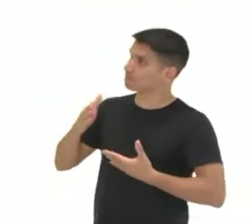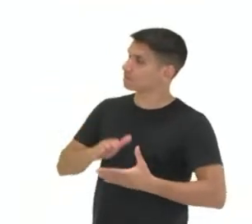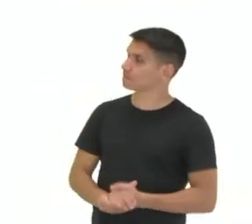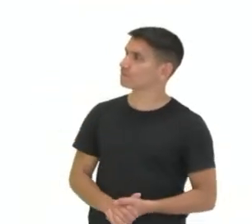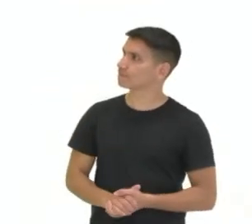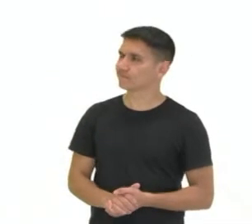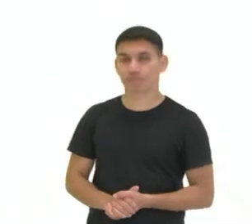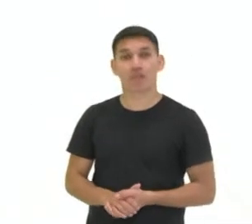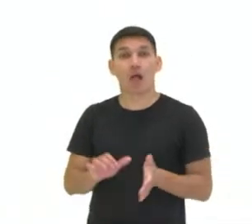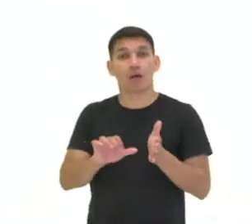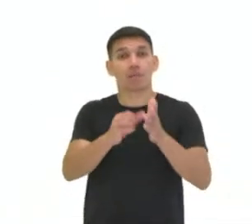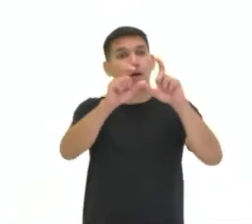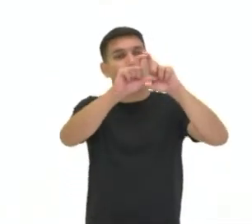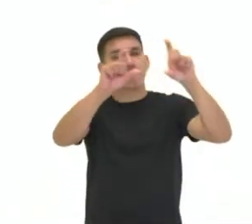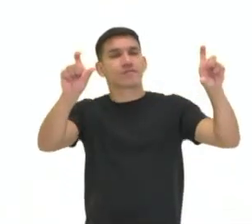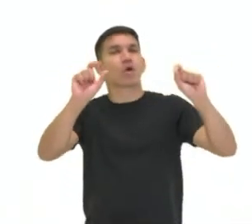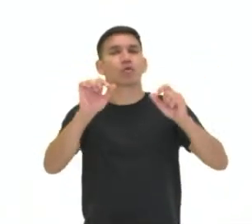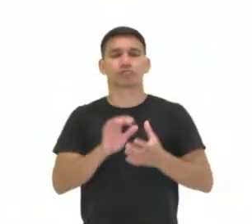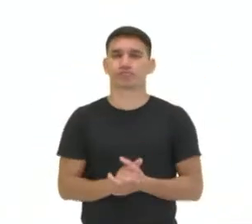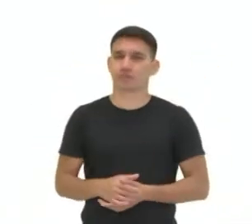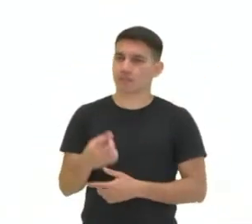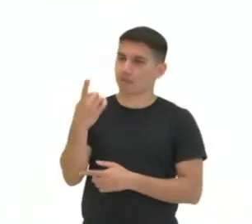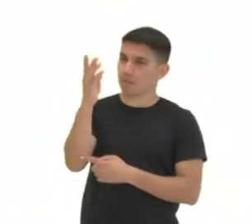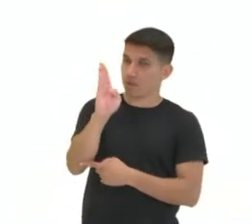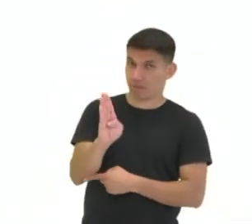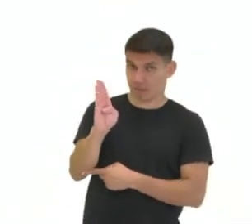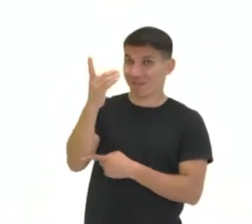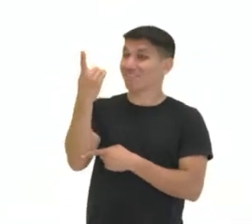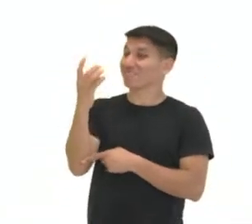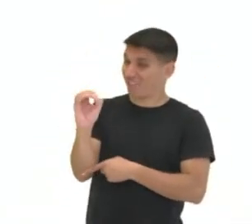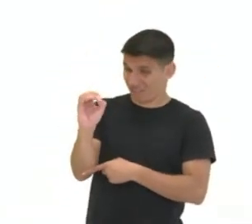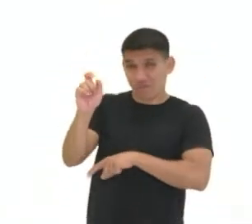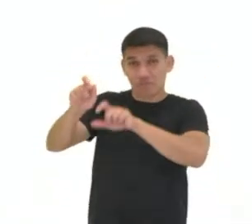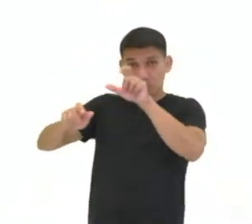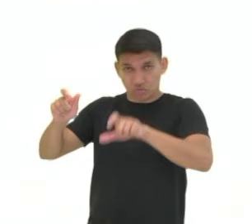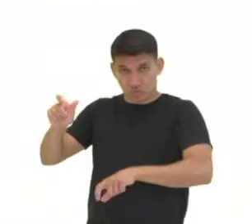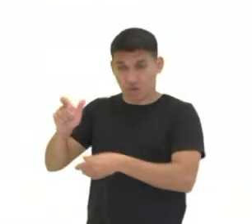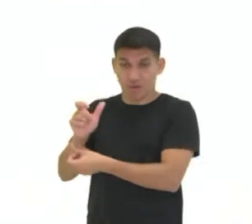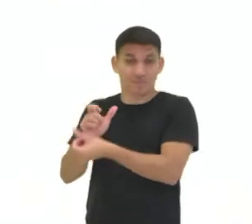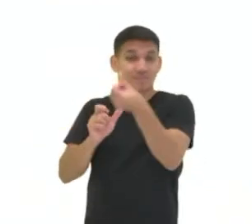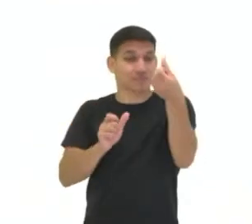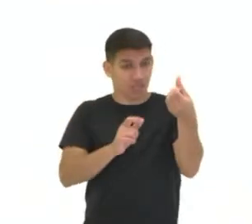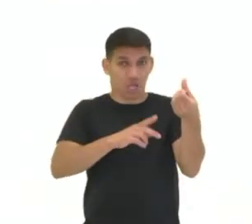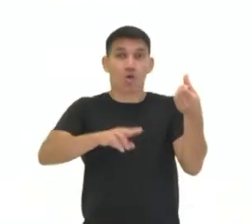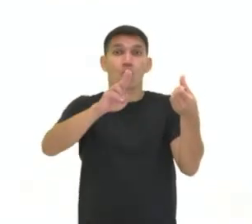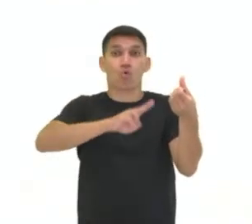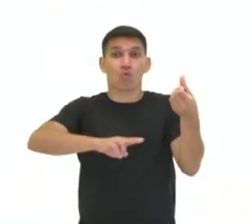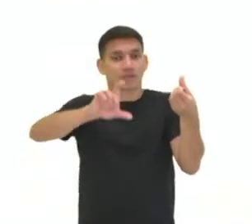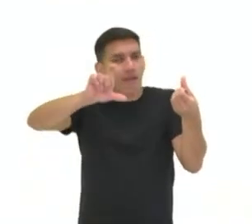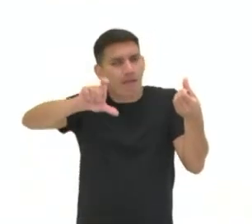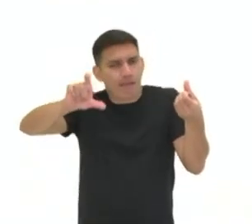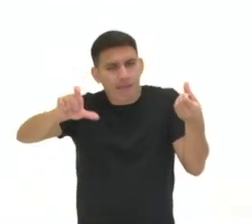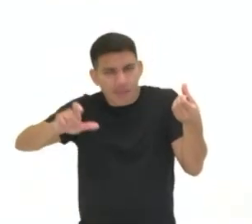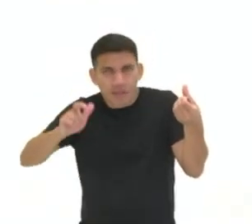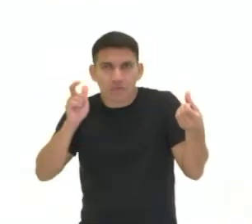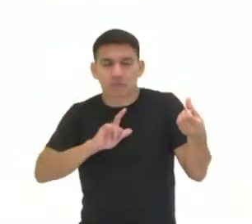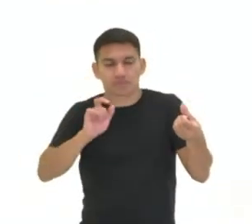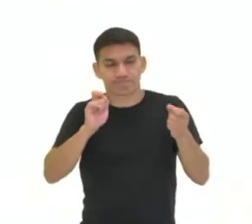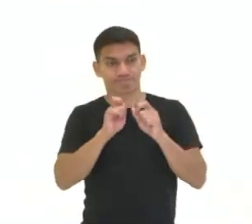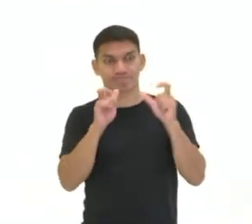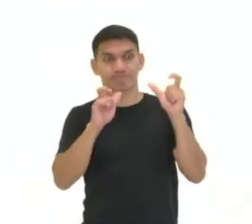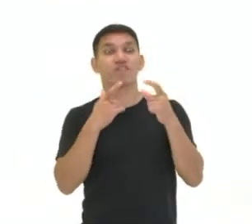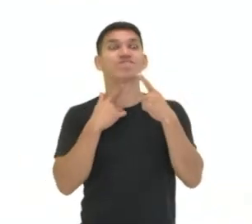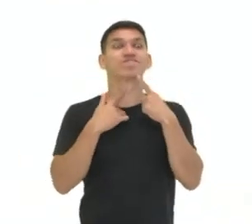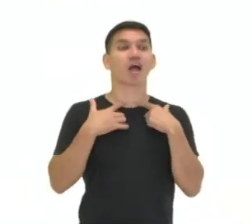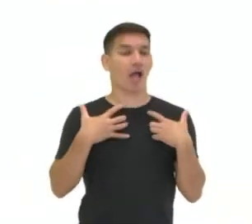na primeira frase, de cada 10 brasileiros, 6 usaram crédito por impulso para compras, diz pesquisa. Então